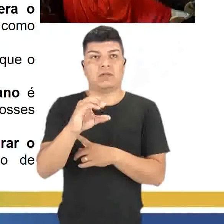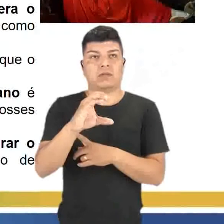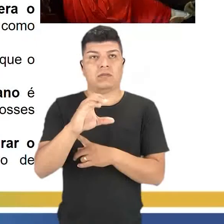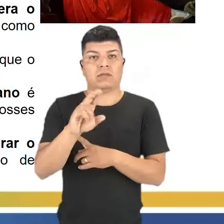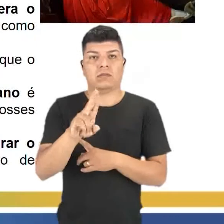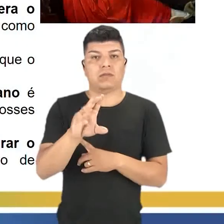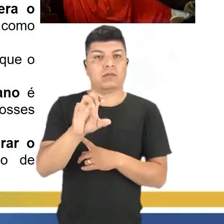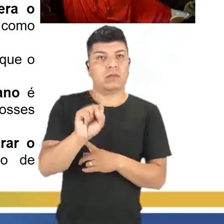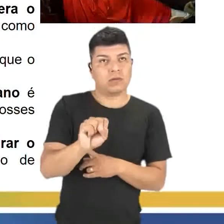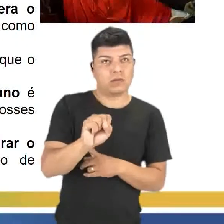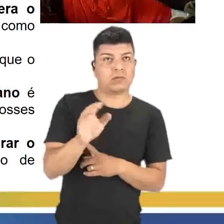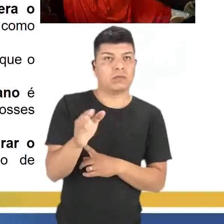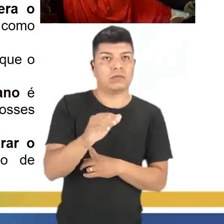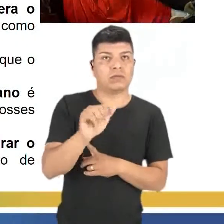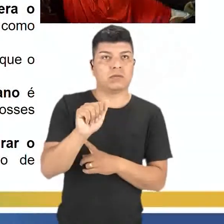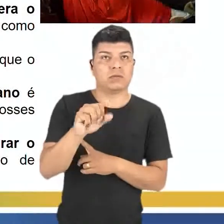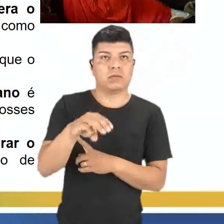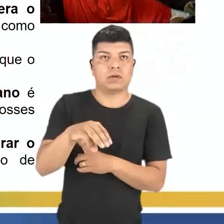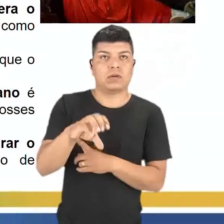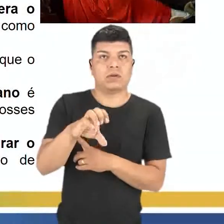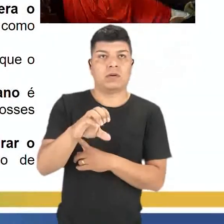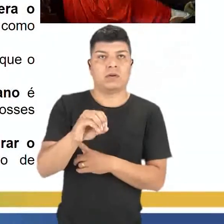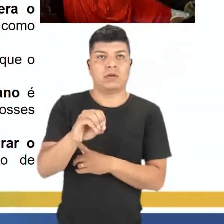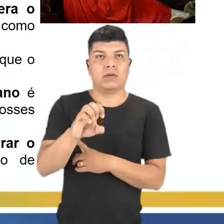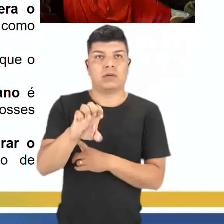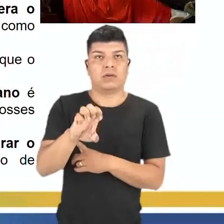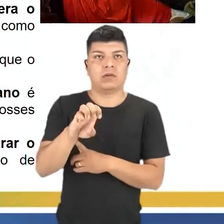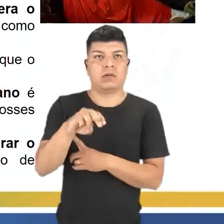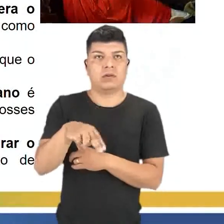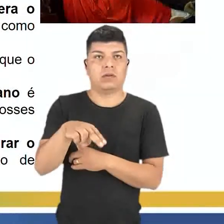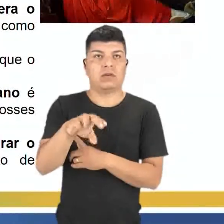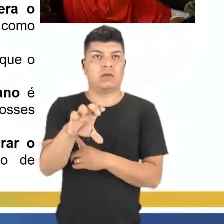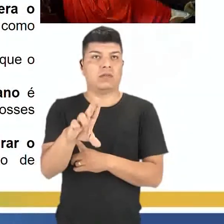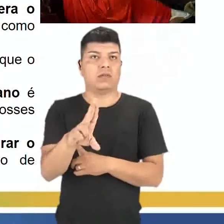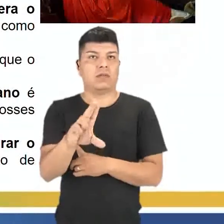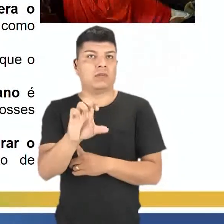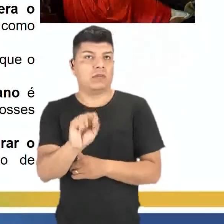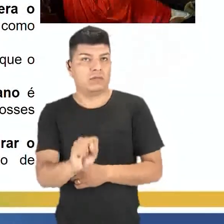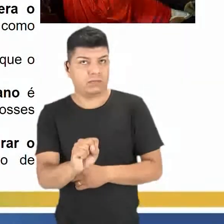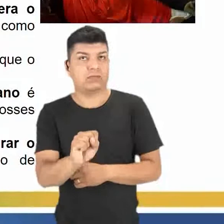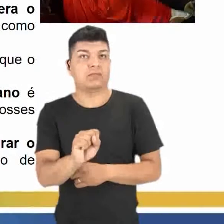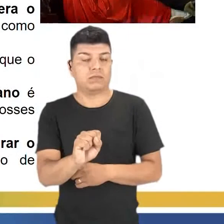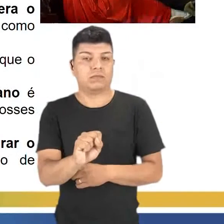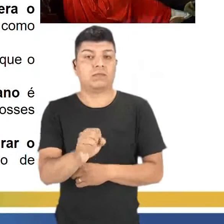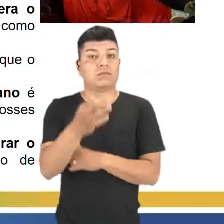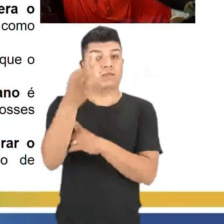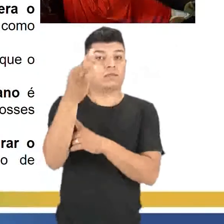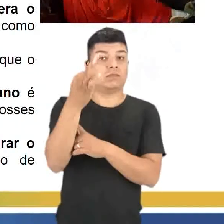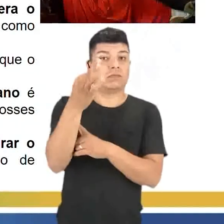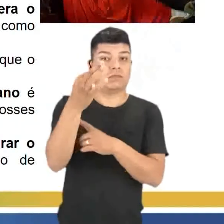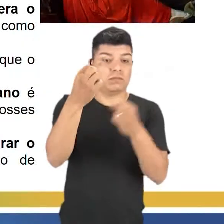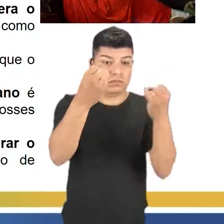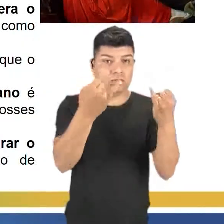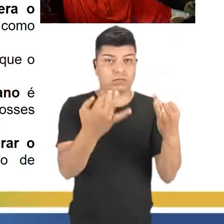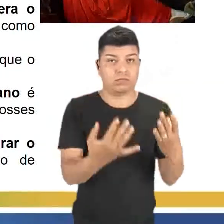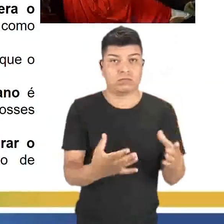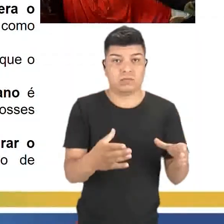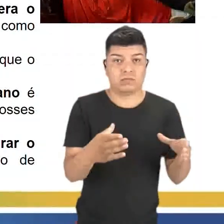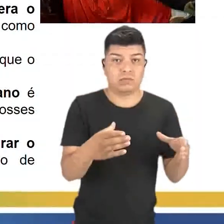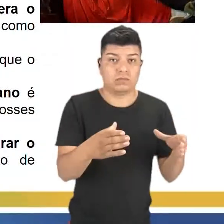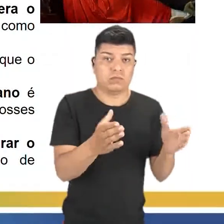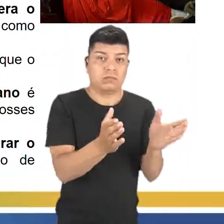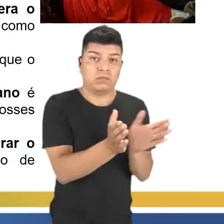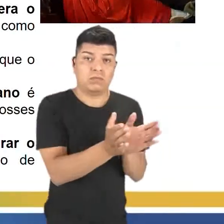termo, que é atrelado ao fugere urbem, tá? Ele afirma que o ambiente bucólico é o